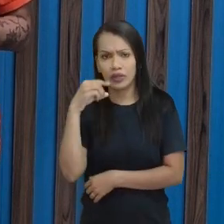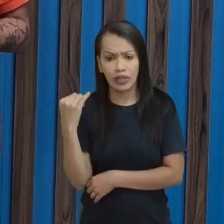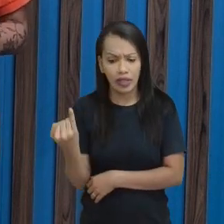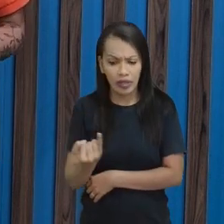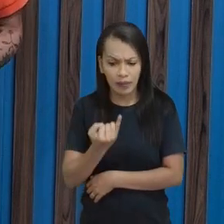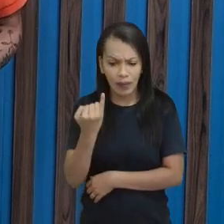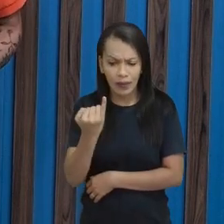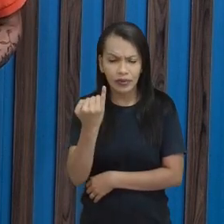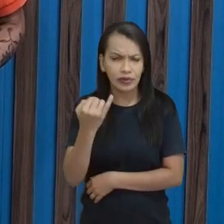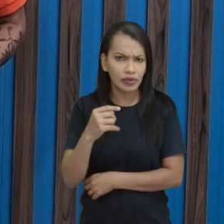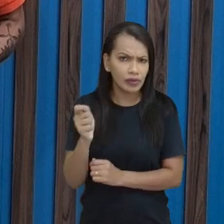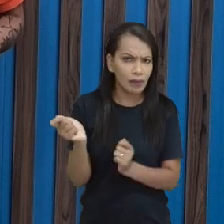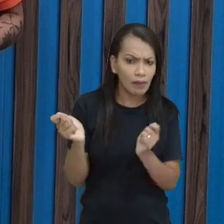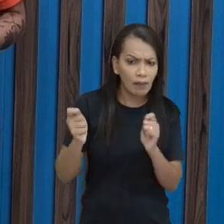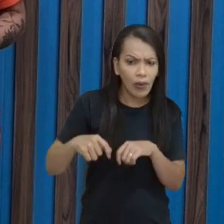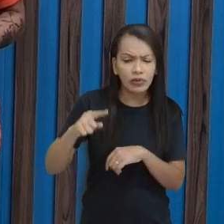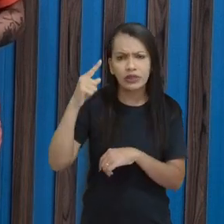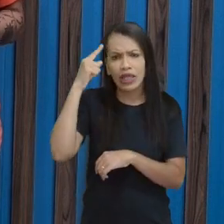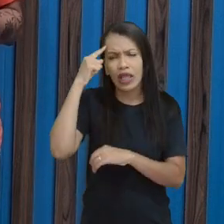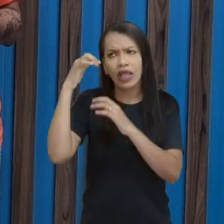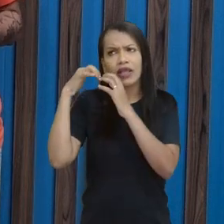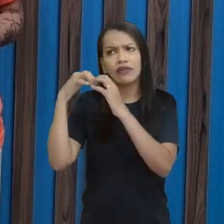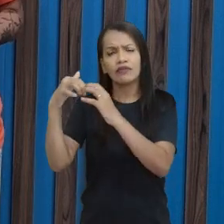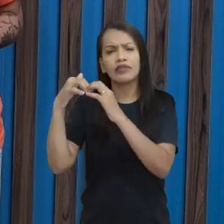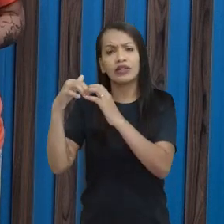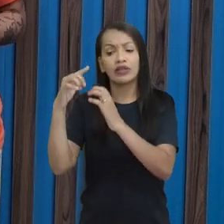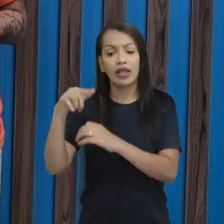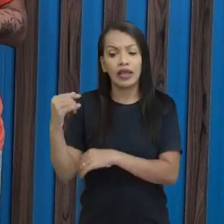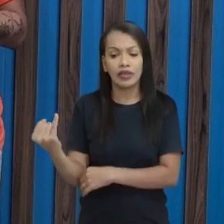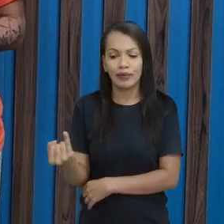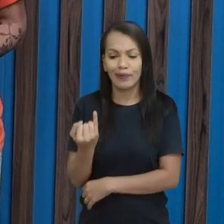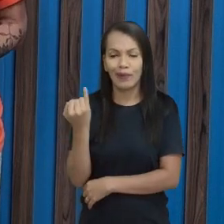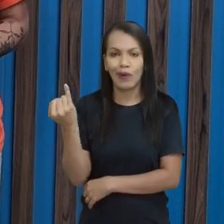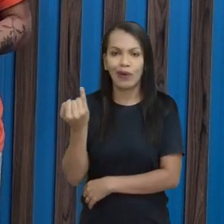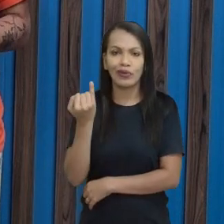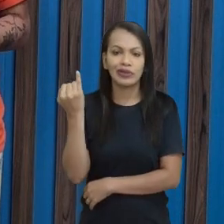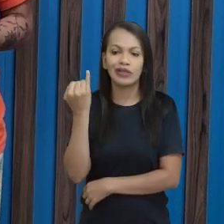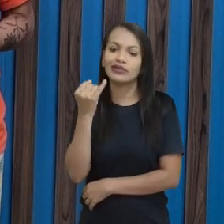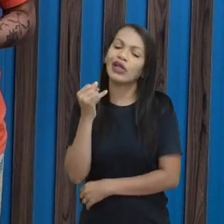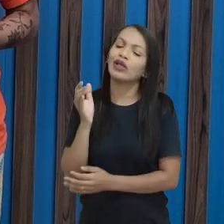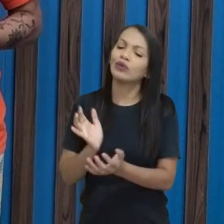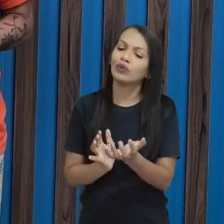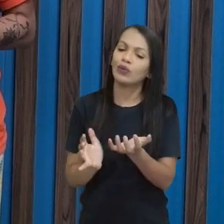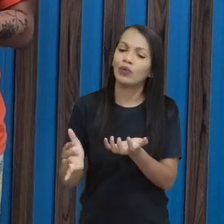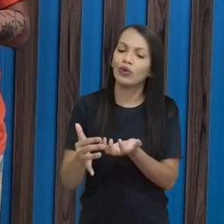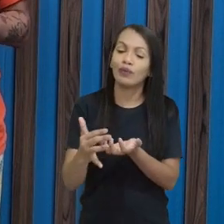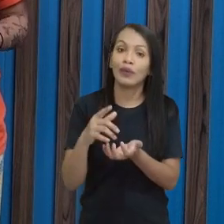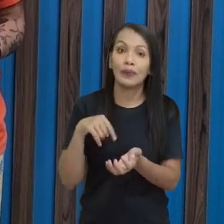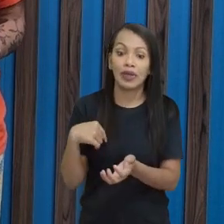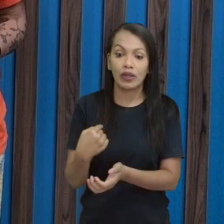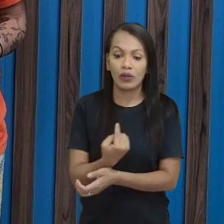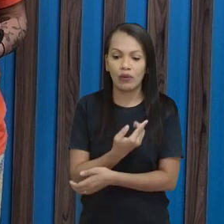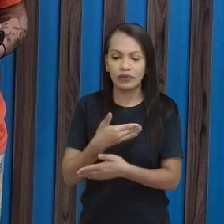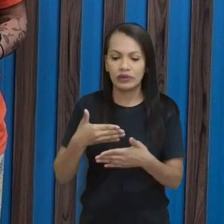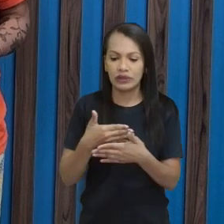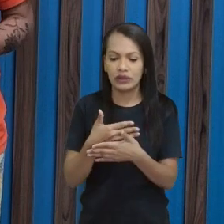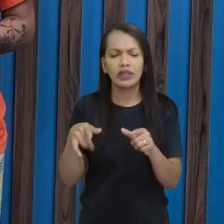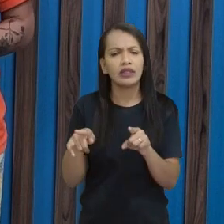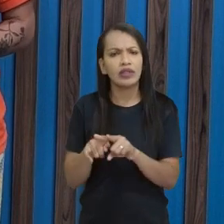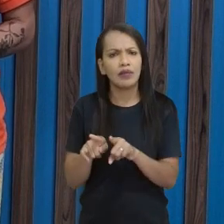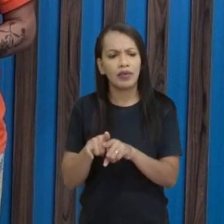possa refletir, né, a importância desse rio para a nossa cidade, assim como para o nosso estado, né,